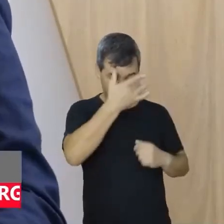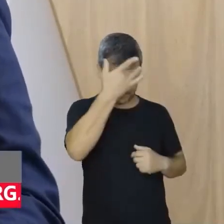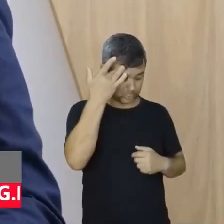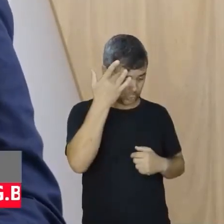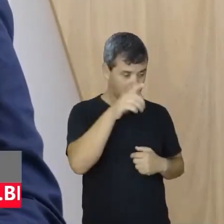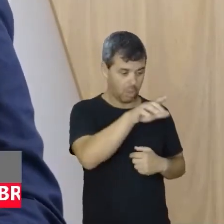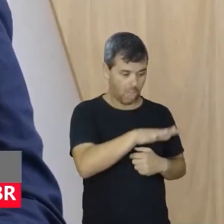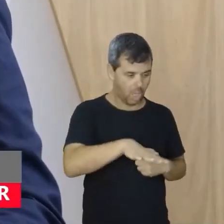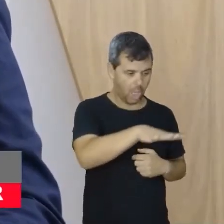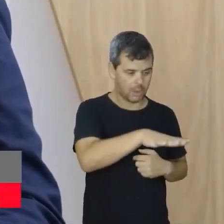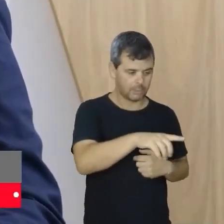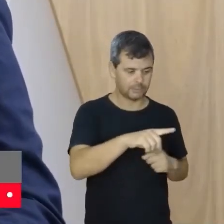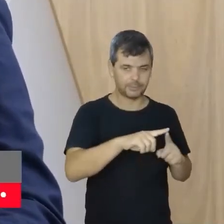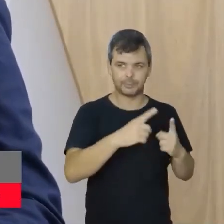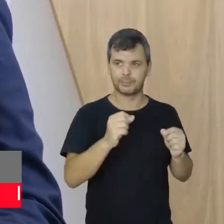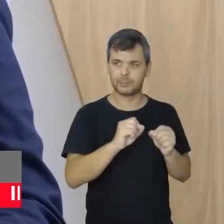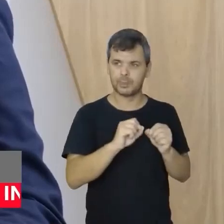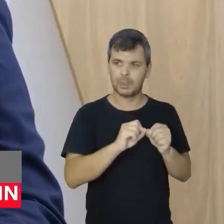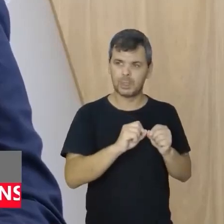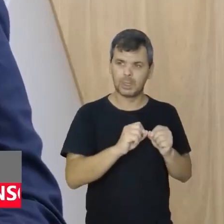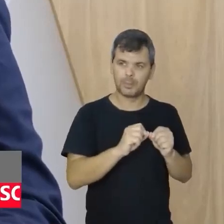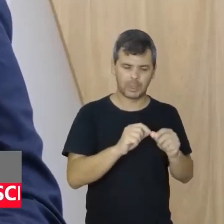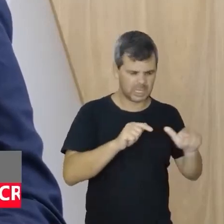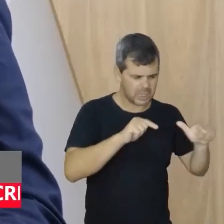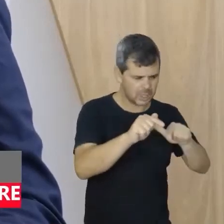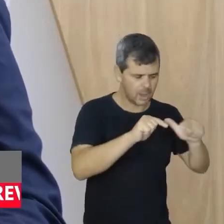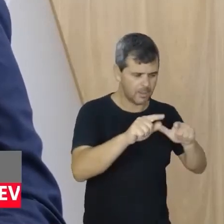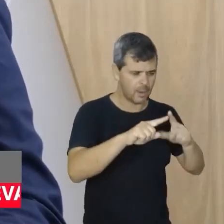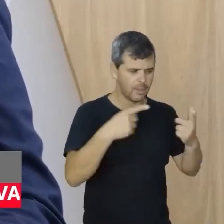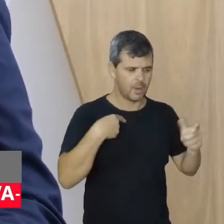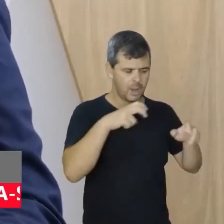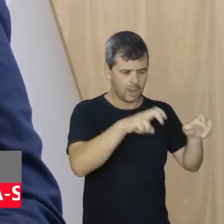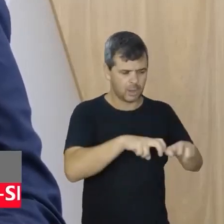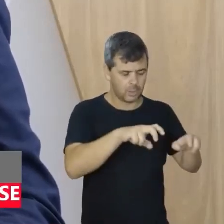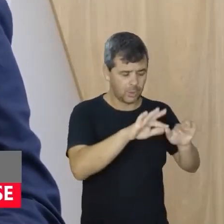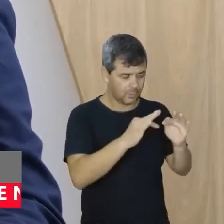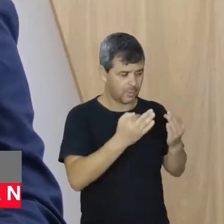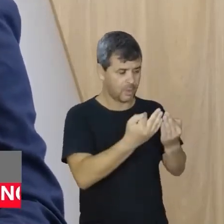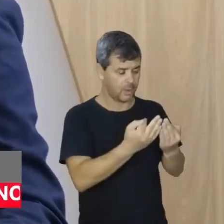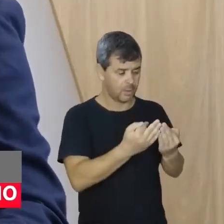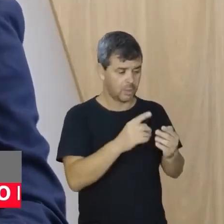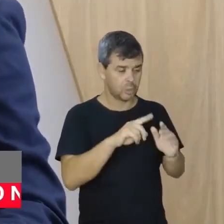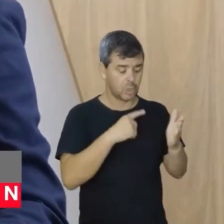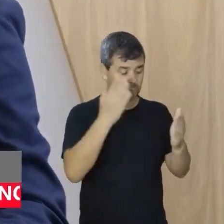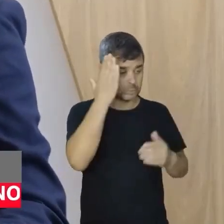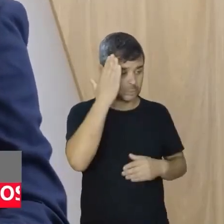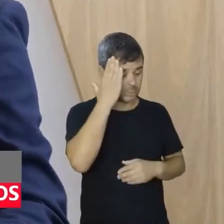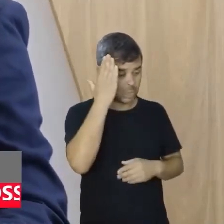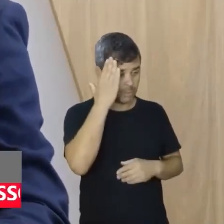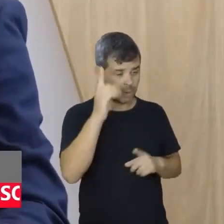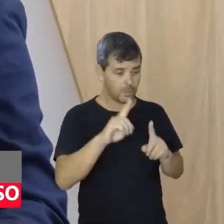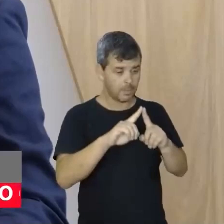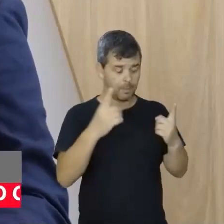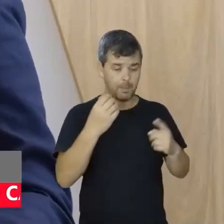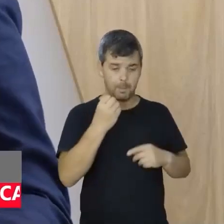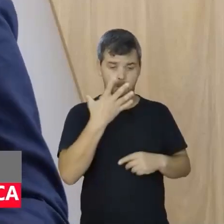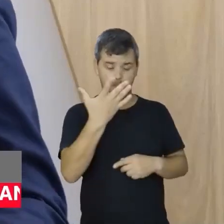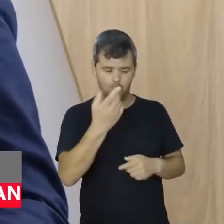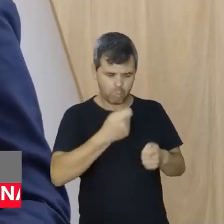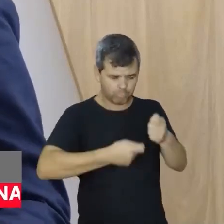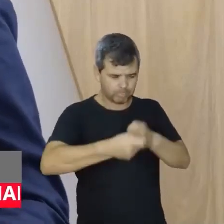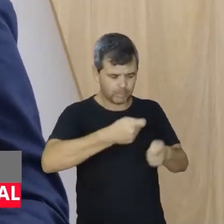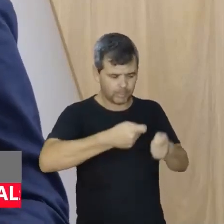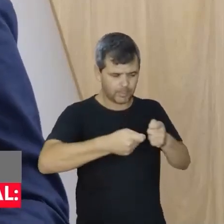público que lida, que trabalha com a agricultura familiar, já compreendeu que vai ser um bom